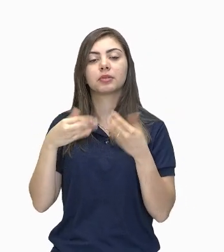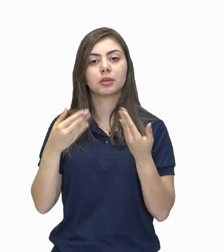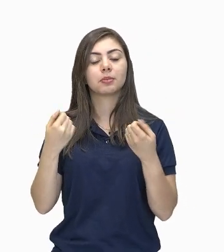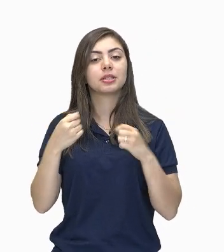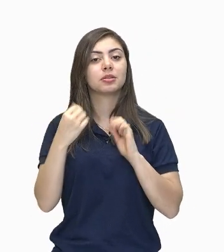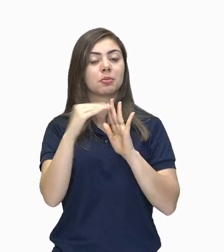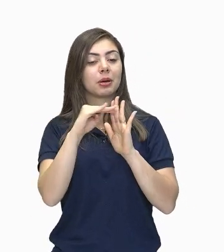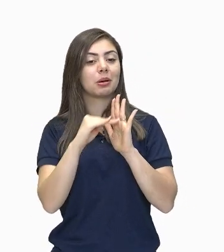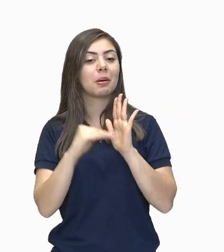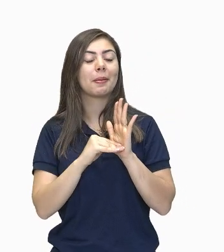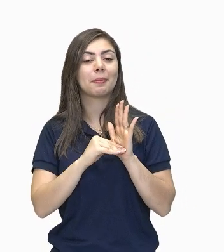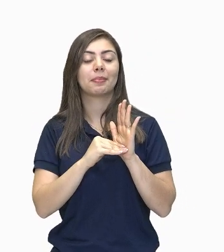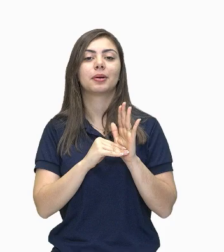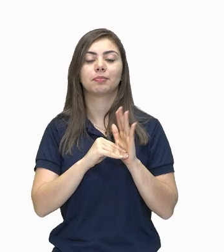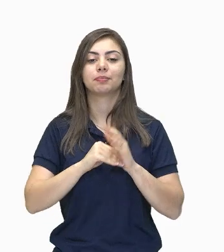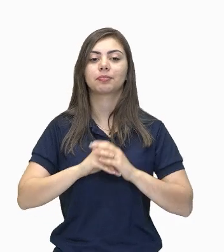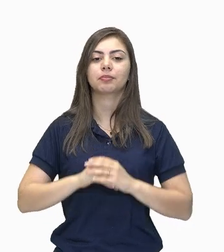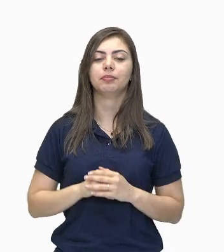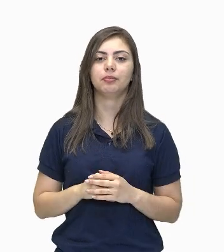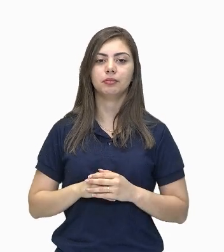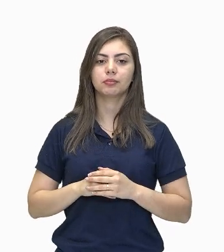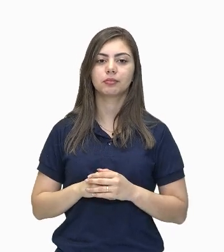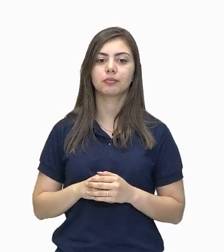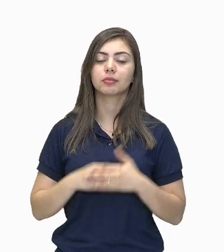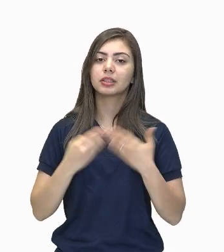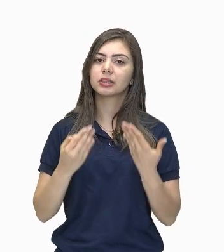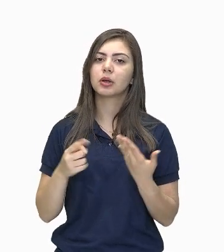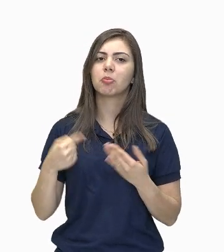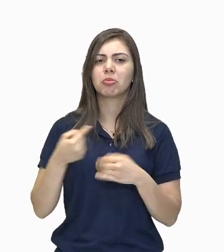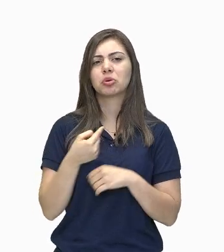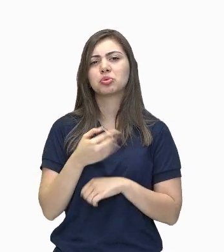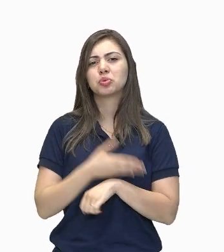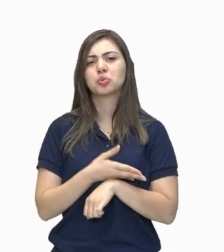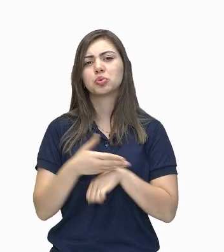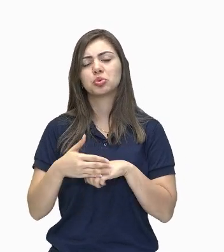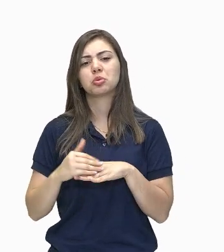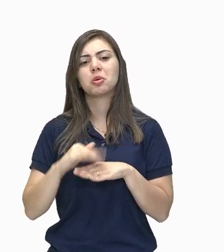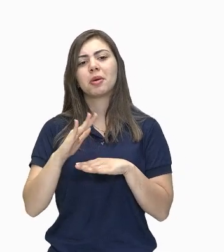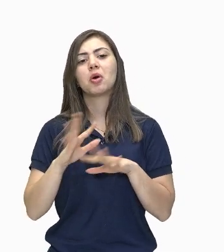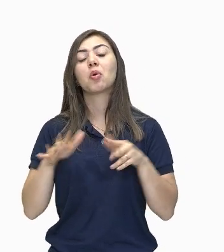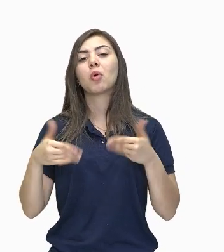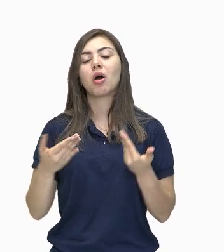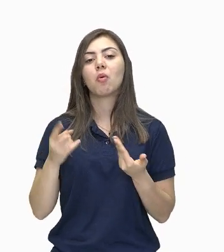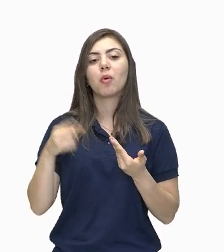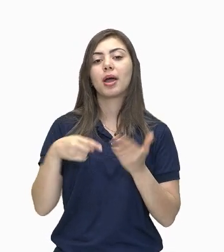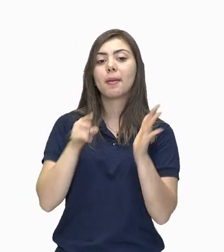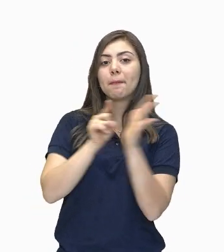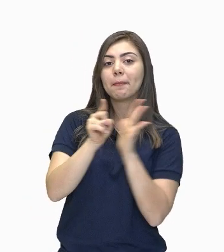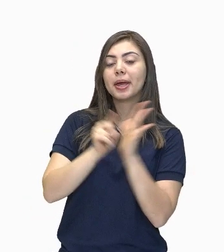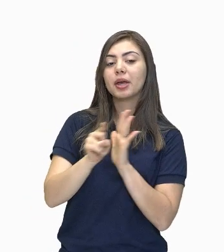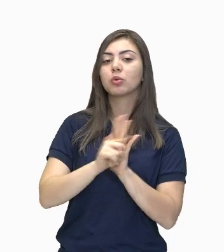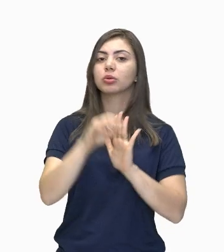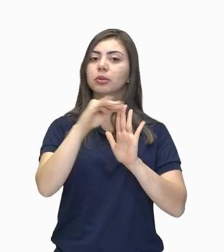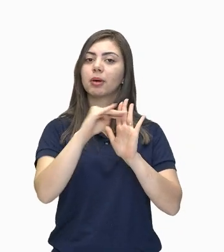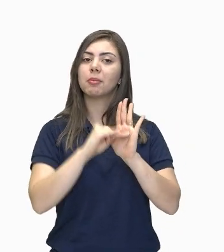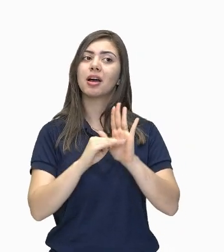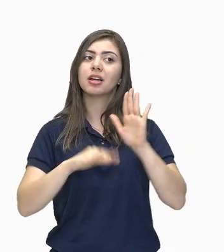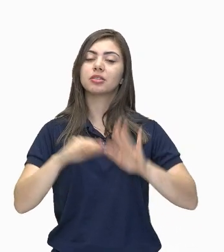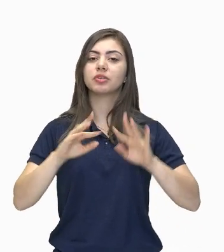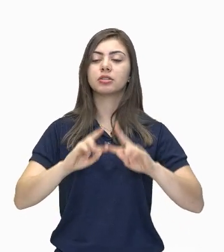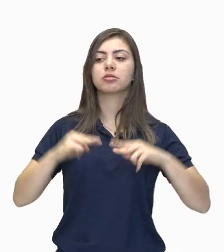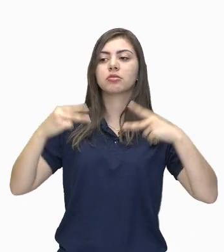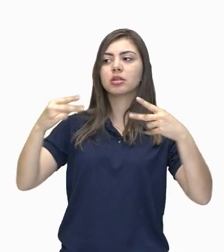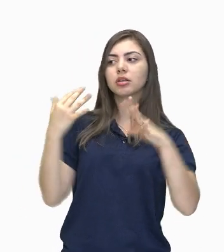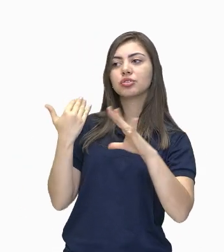seguintes. Então, questionário é o mais comum, tá? Geralmente a gente envia um link para a pessoa